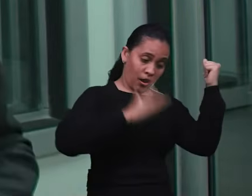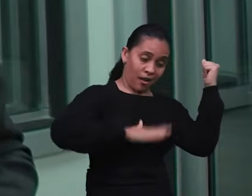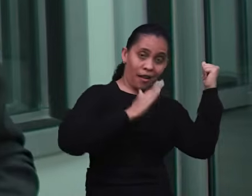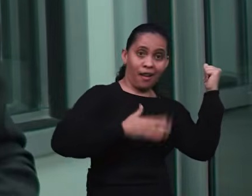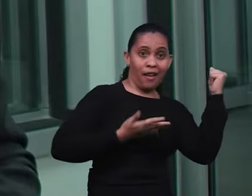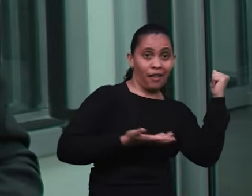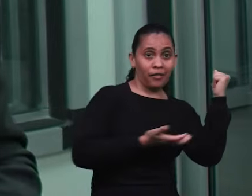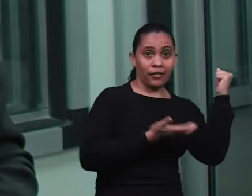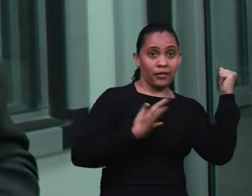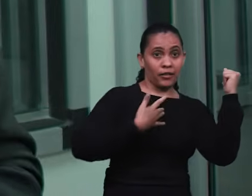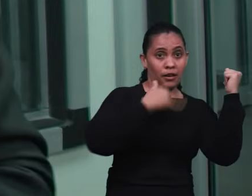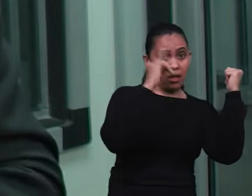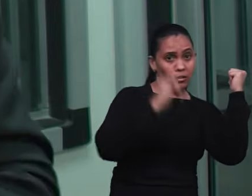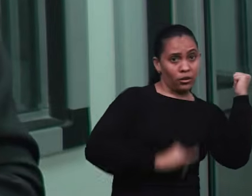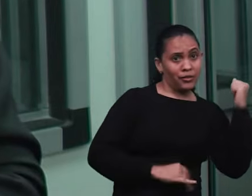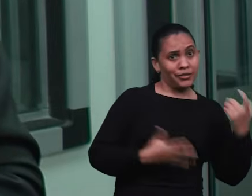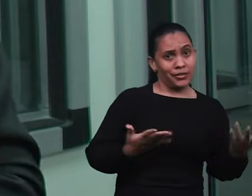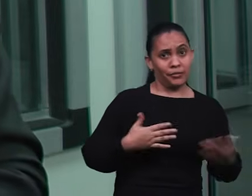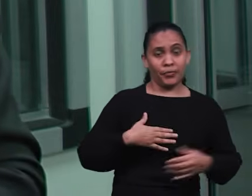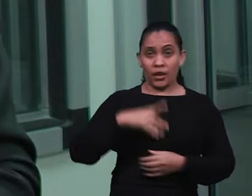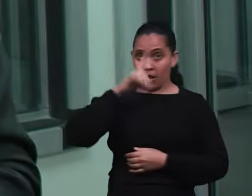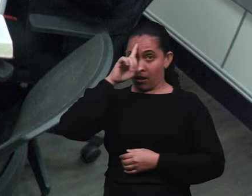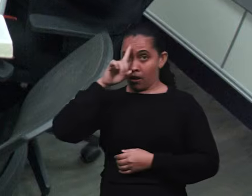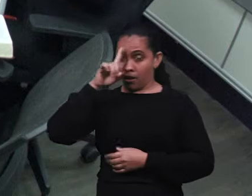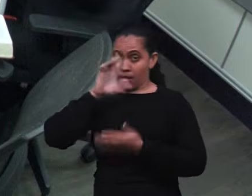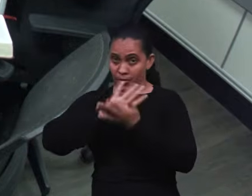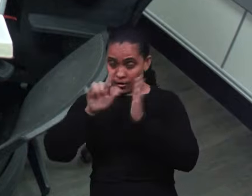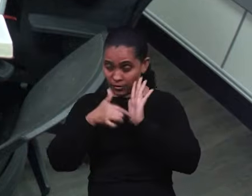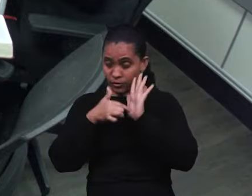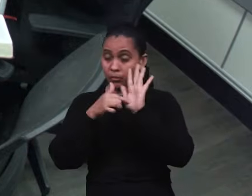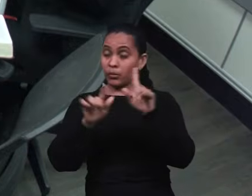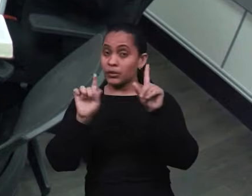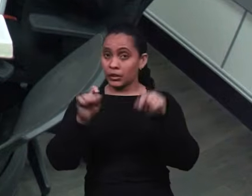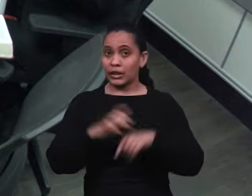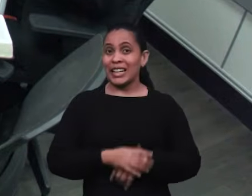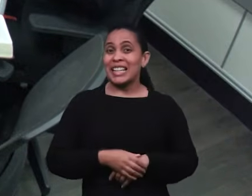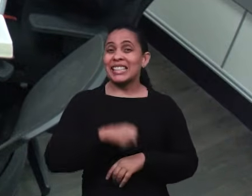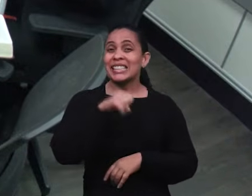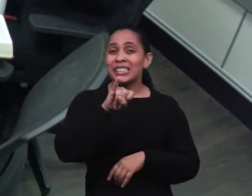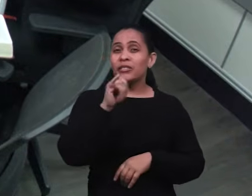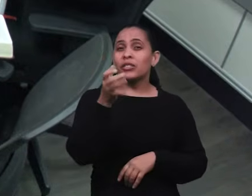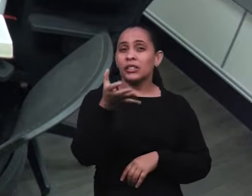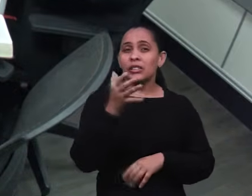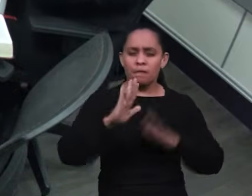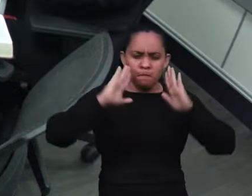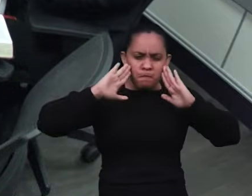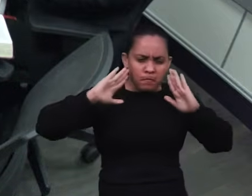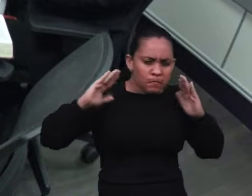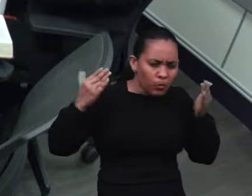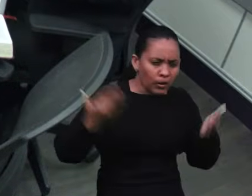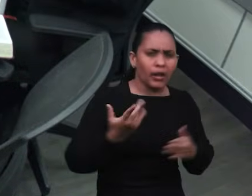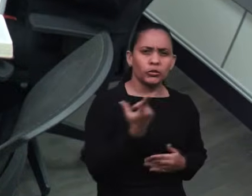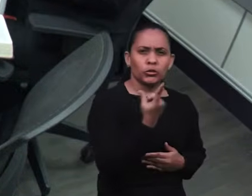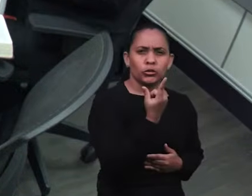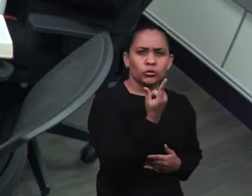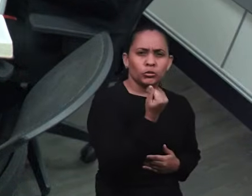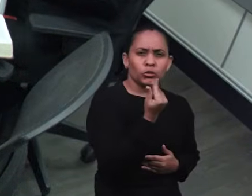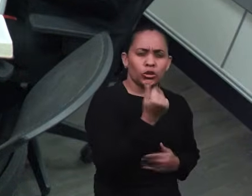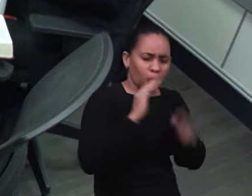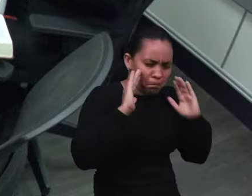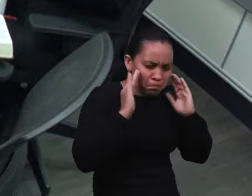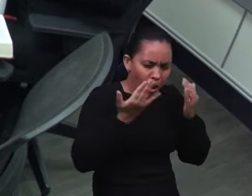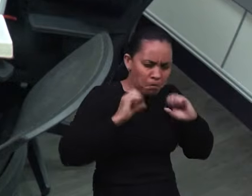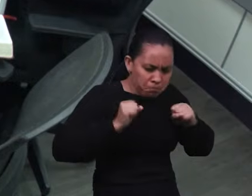de Deus condena você colocar o dinheiro em primeiro lugar e deixar as coisas do Senhor em segundo lugar, né?